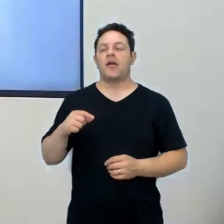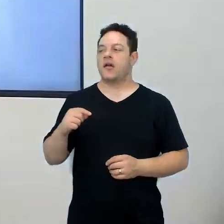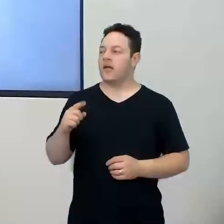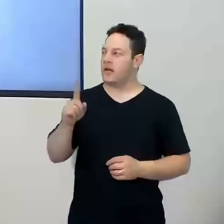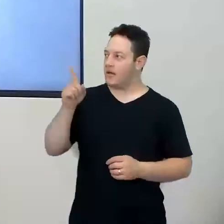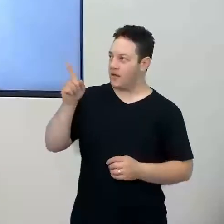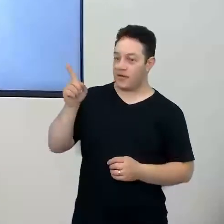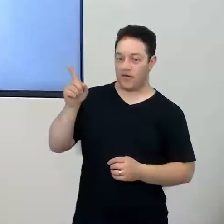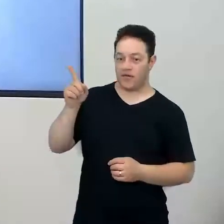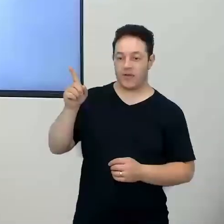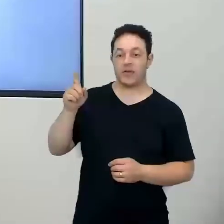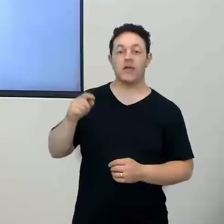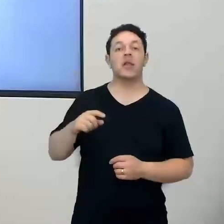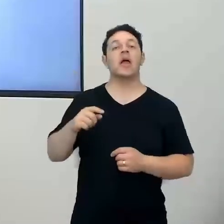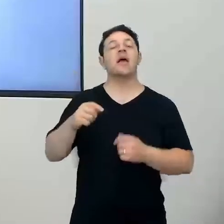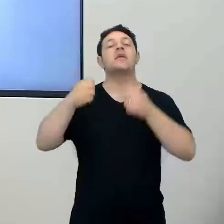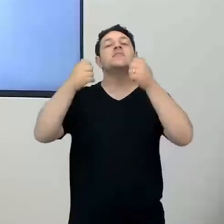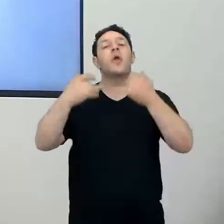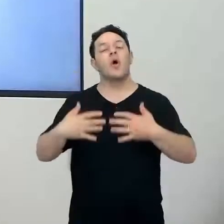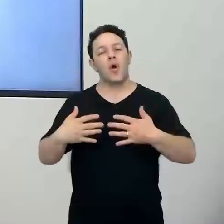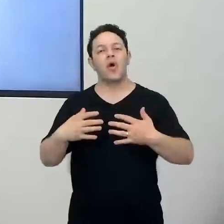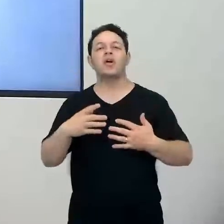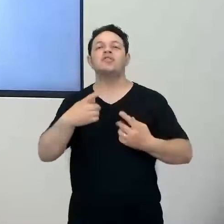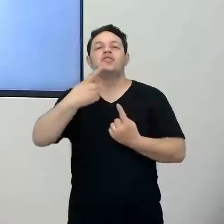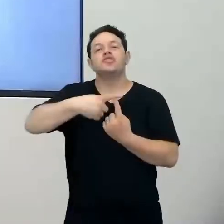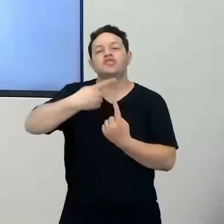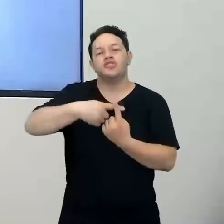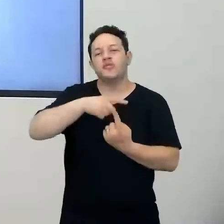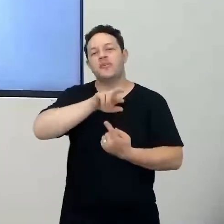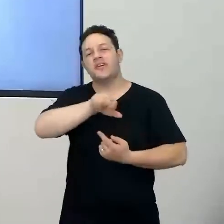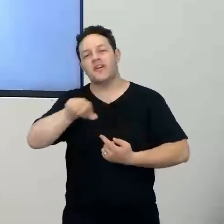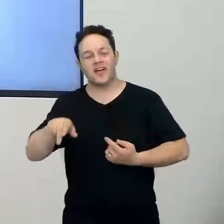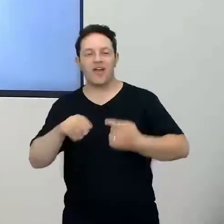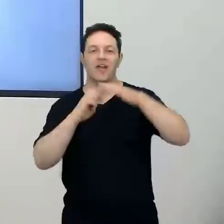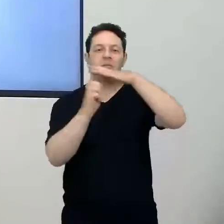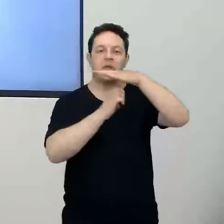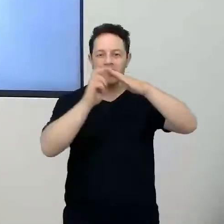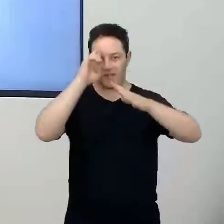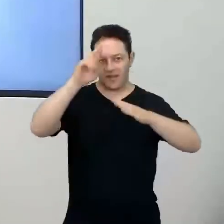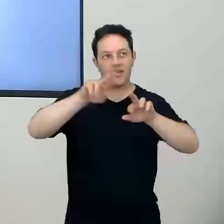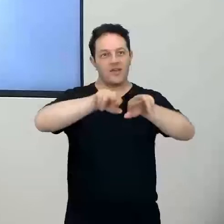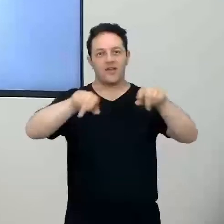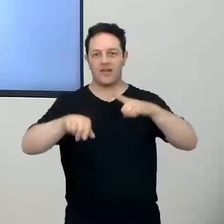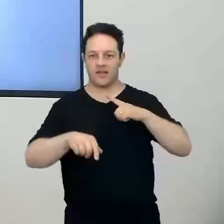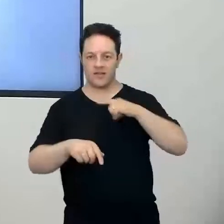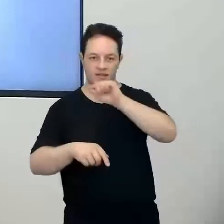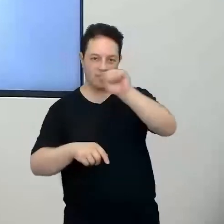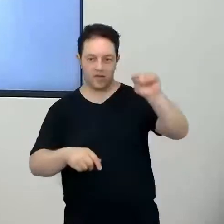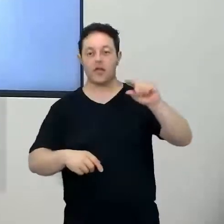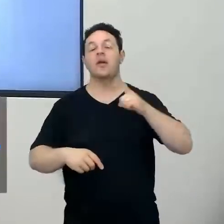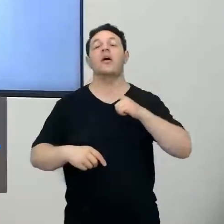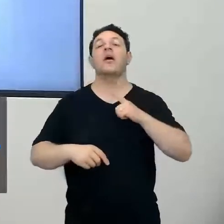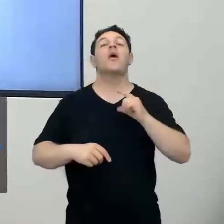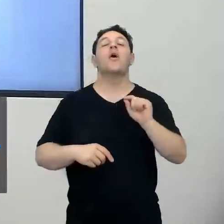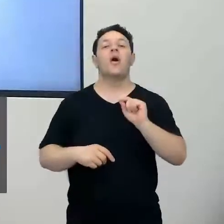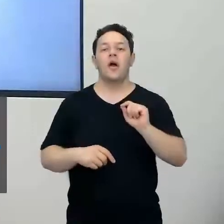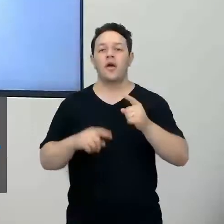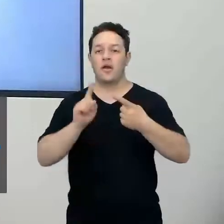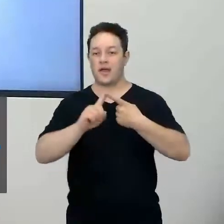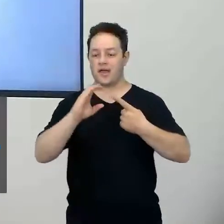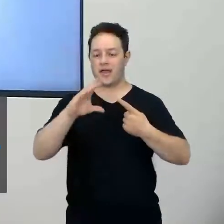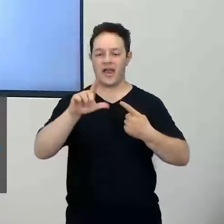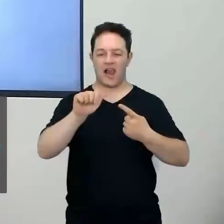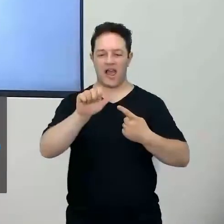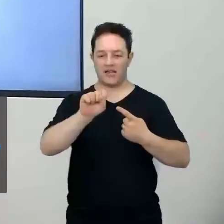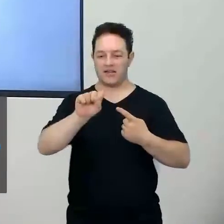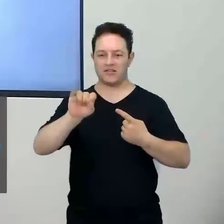pouquinho sobre os tipos de empreendimento que nós temos, que deve estar no seu diário de bordo aí também, né? Nós temos um empreendimento clássico,